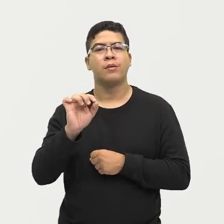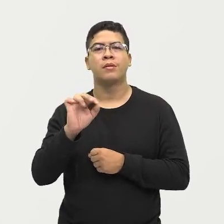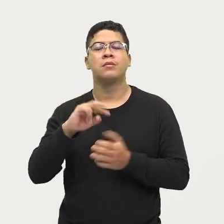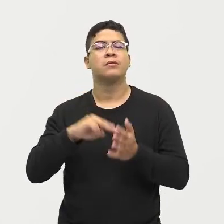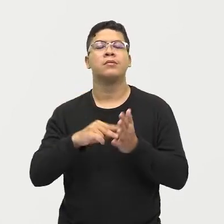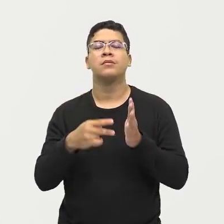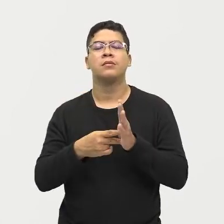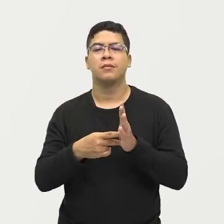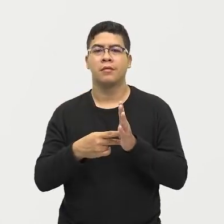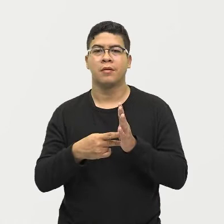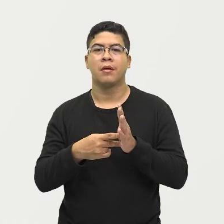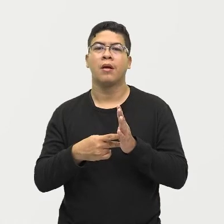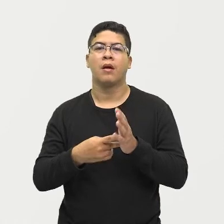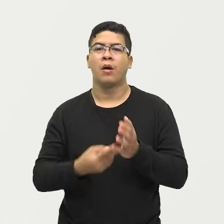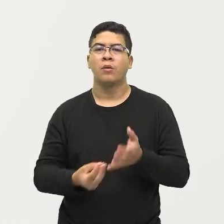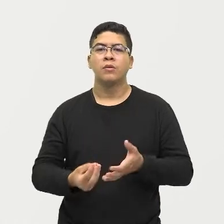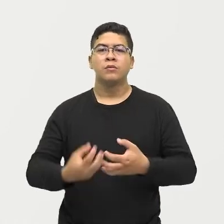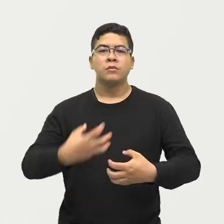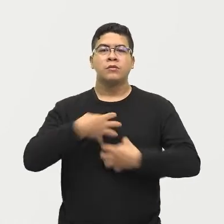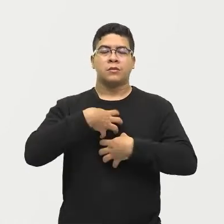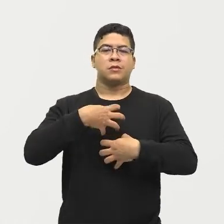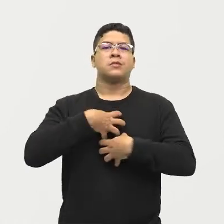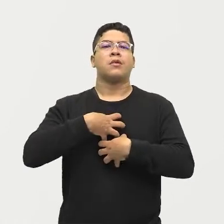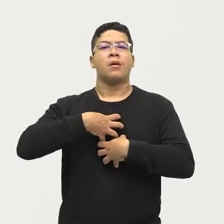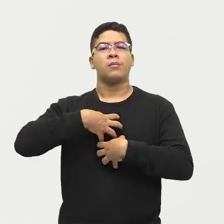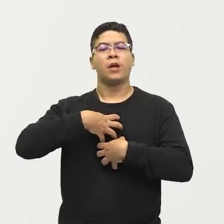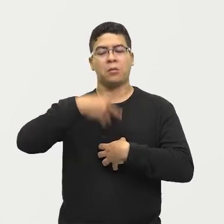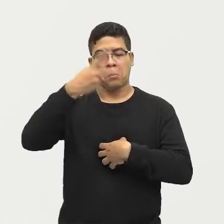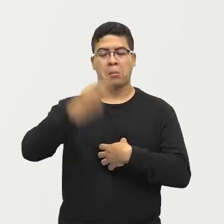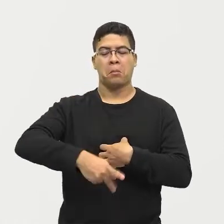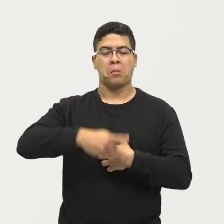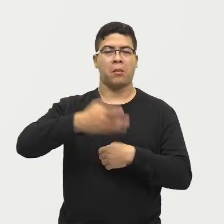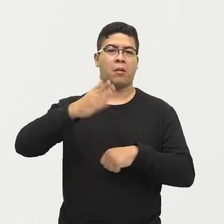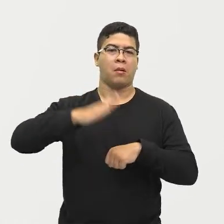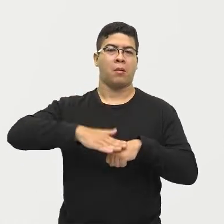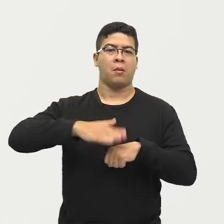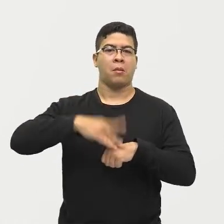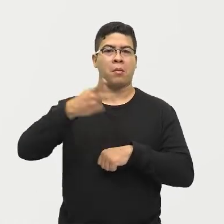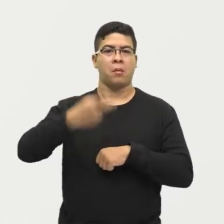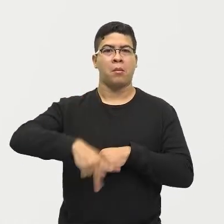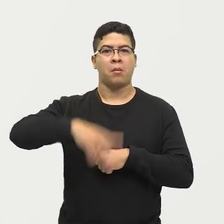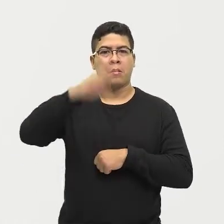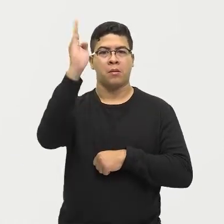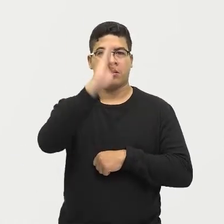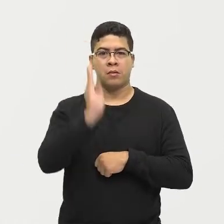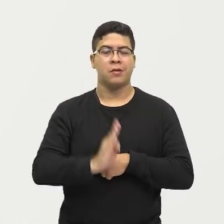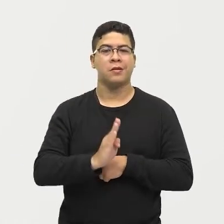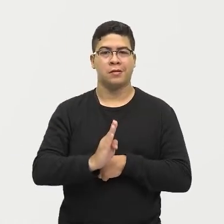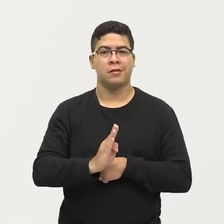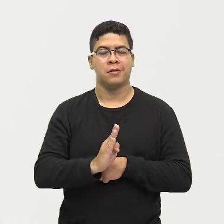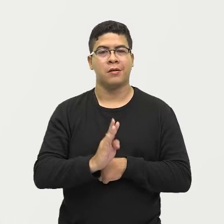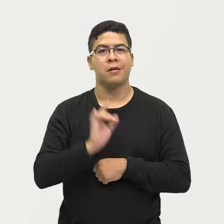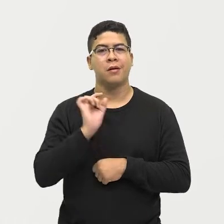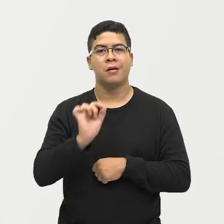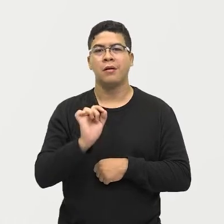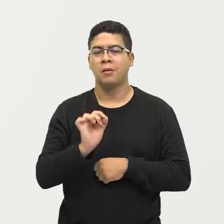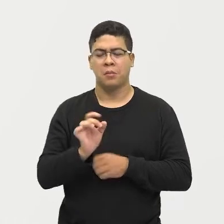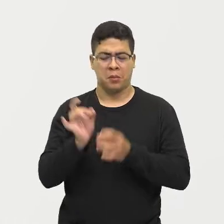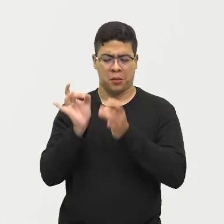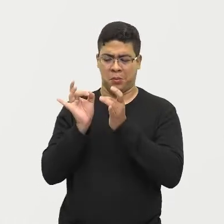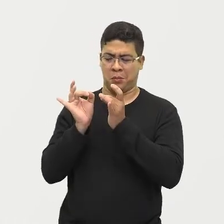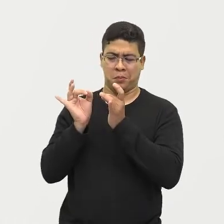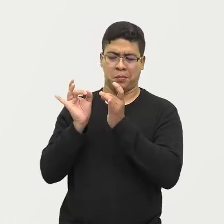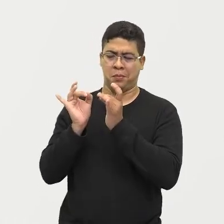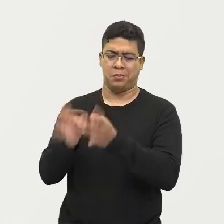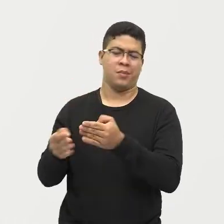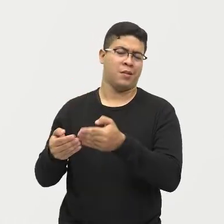sobre o projeto literário dessa primeira geração. Busca pela identidade nacional brasileira, abandono das